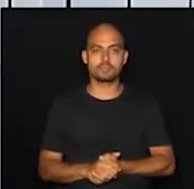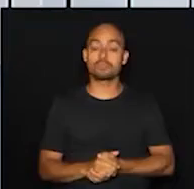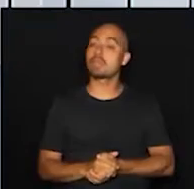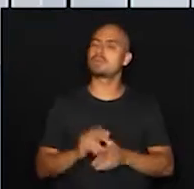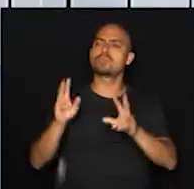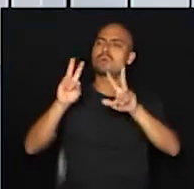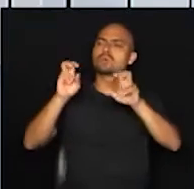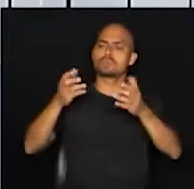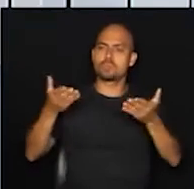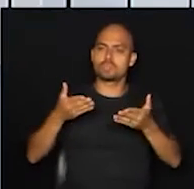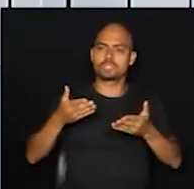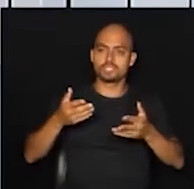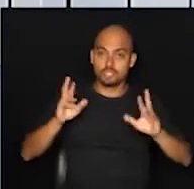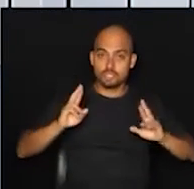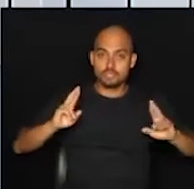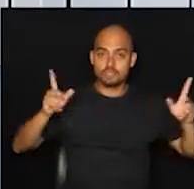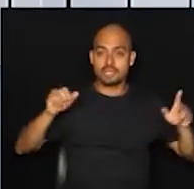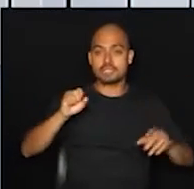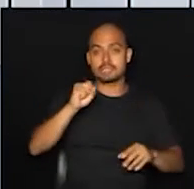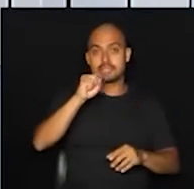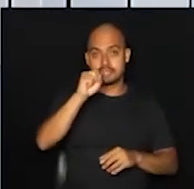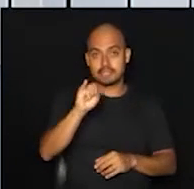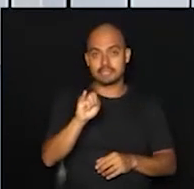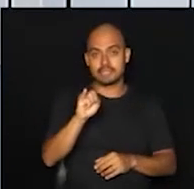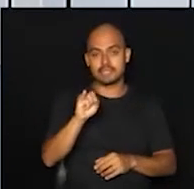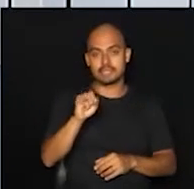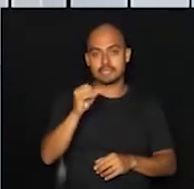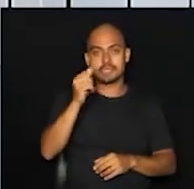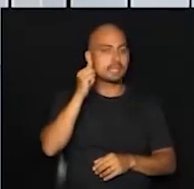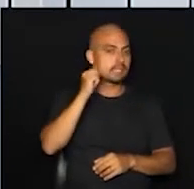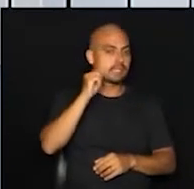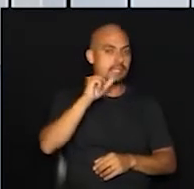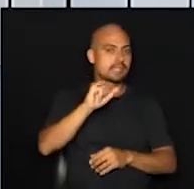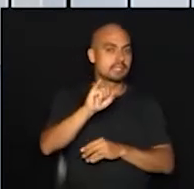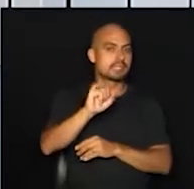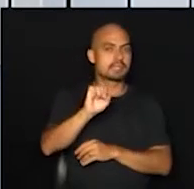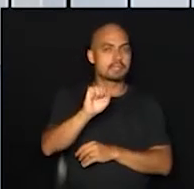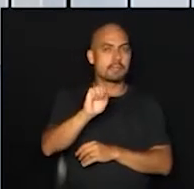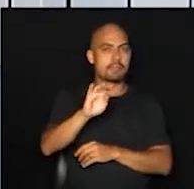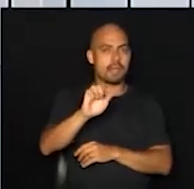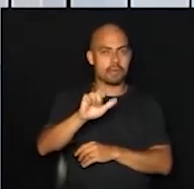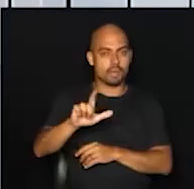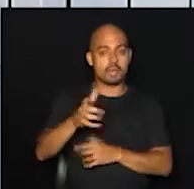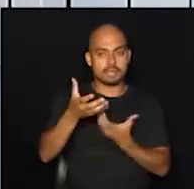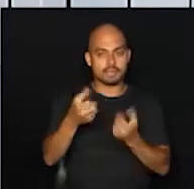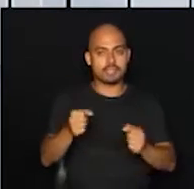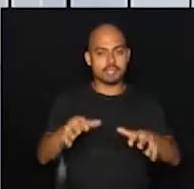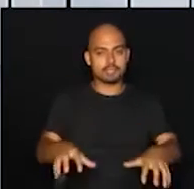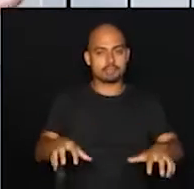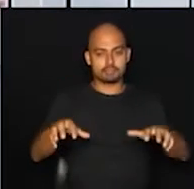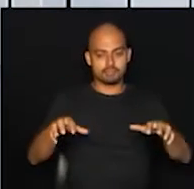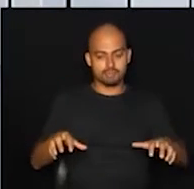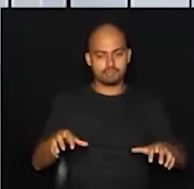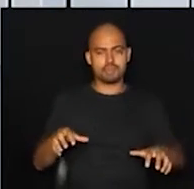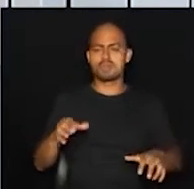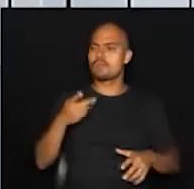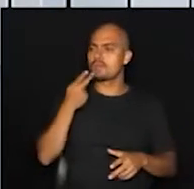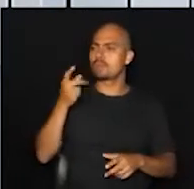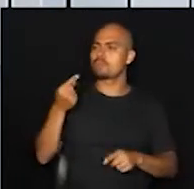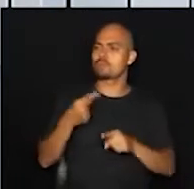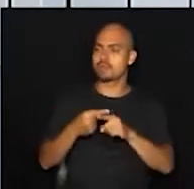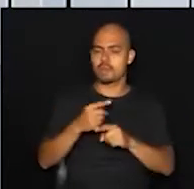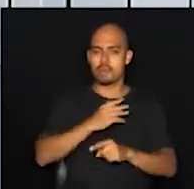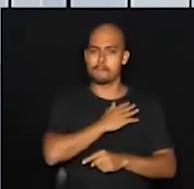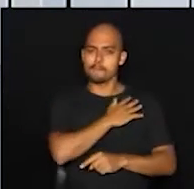as mulheres hoje se a princesa tivesse assumido o trono? Eu digo em muitos preconceitos que nós temos, esse machismo que já foi citado aqui